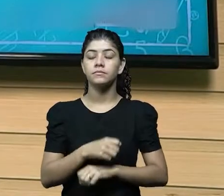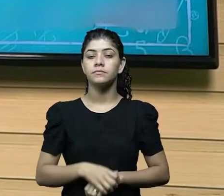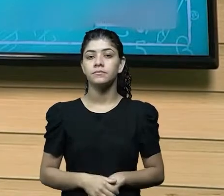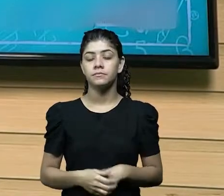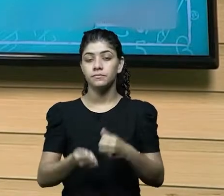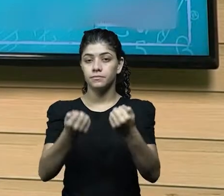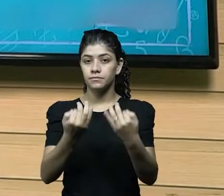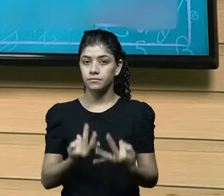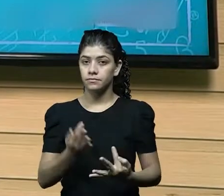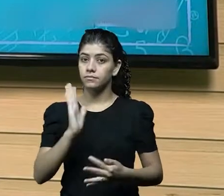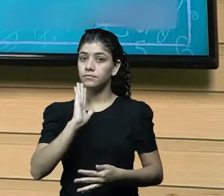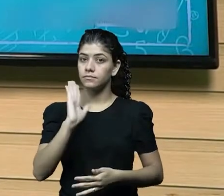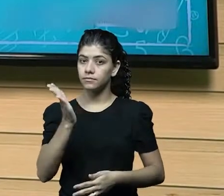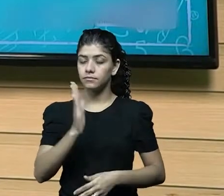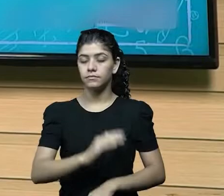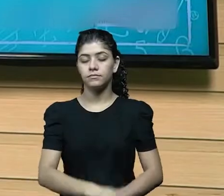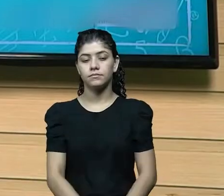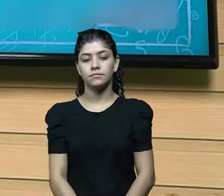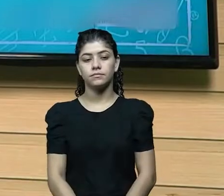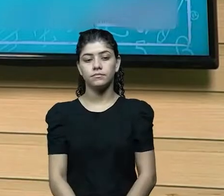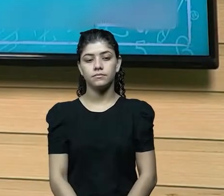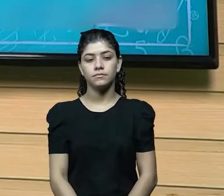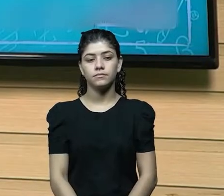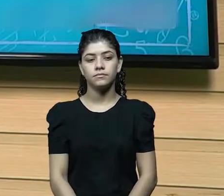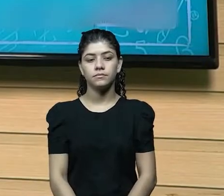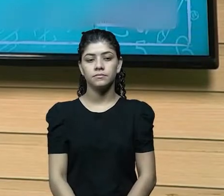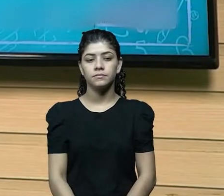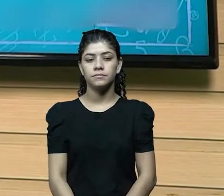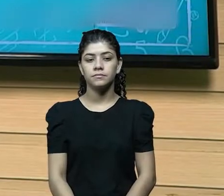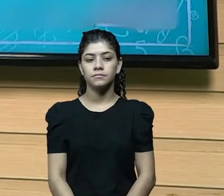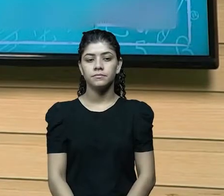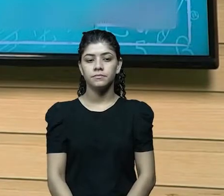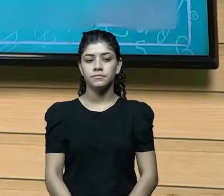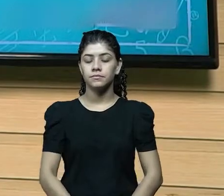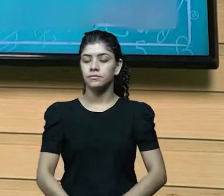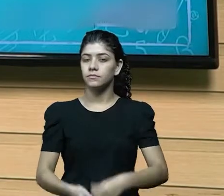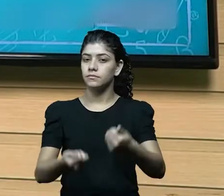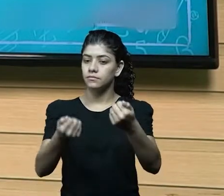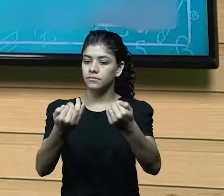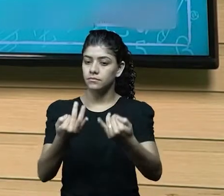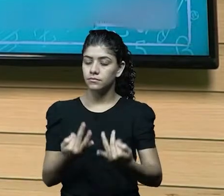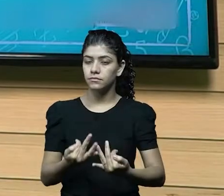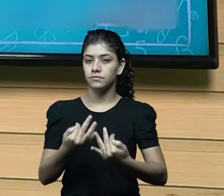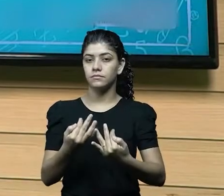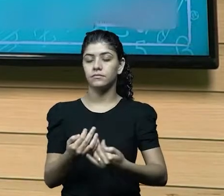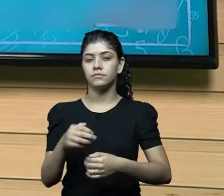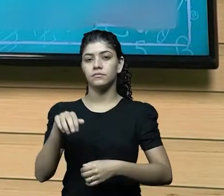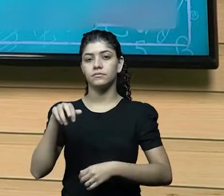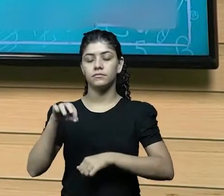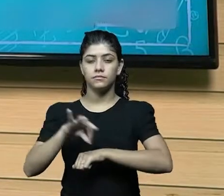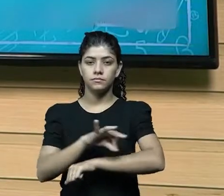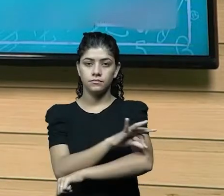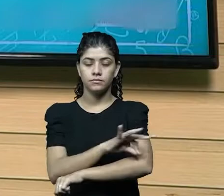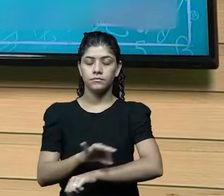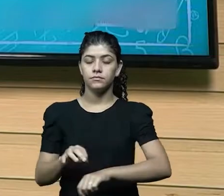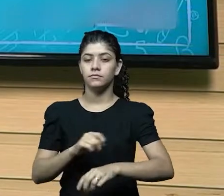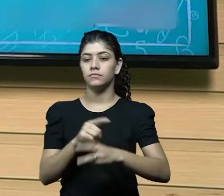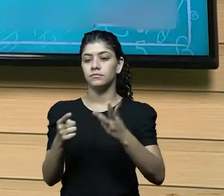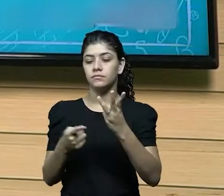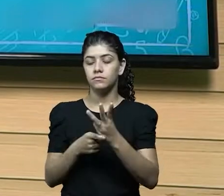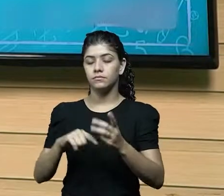falado. O que eu falar aqui para a régua vale para esses dois também, tá? Então a